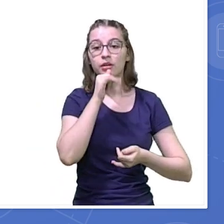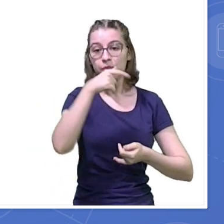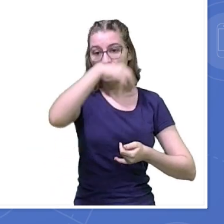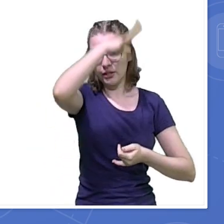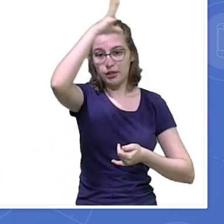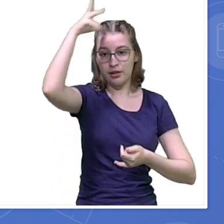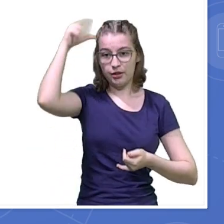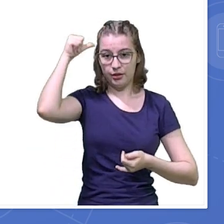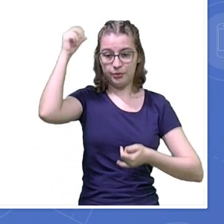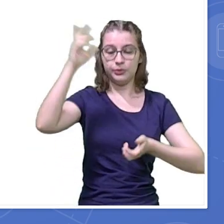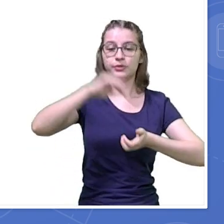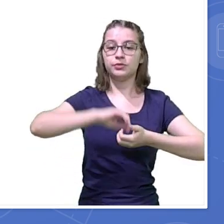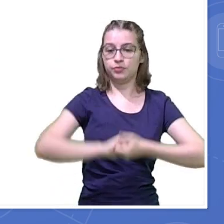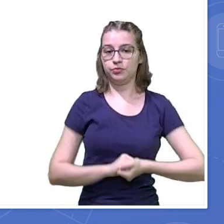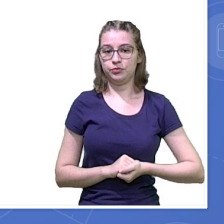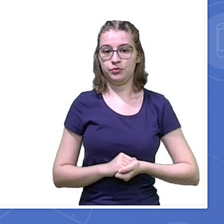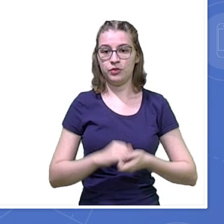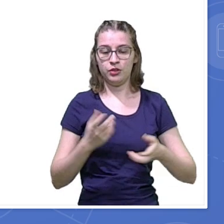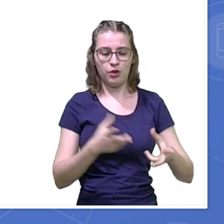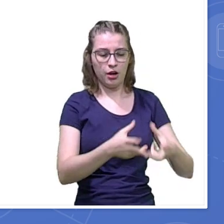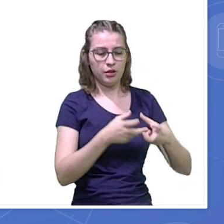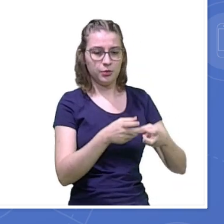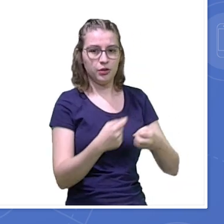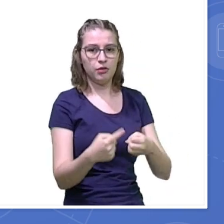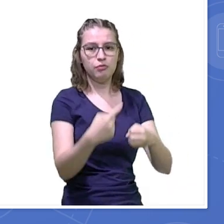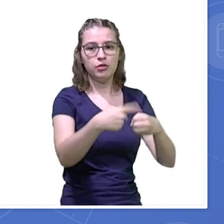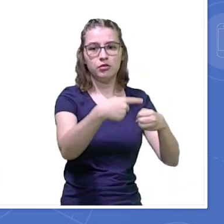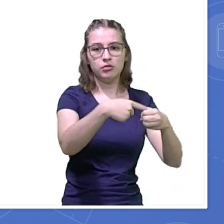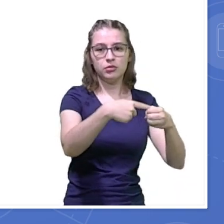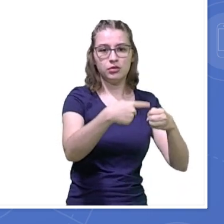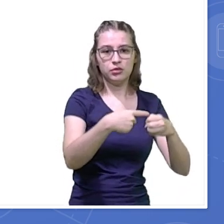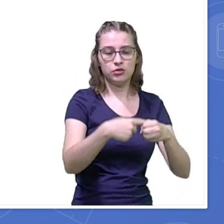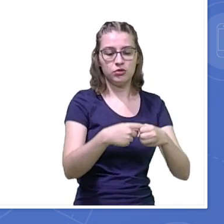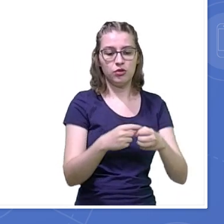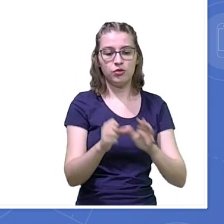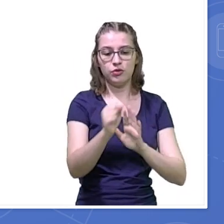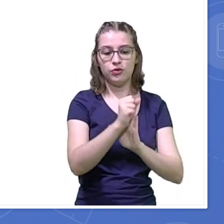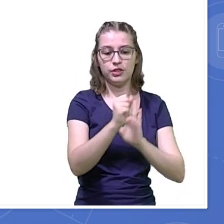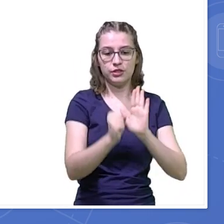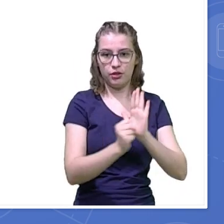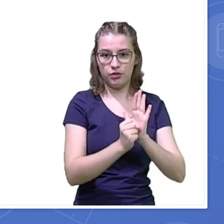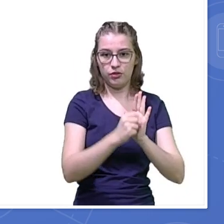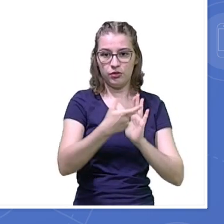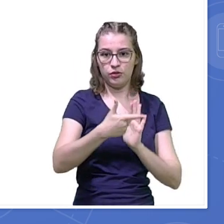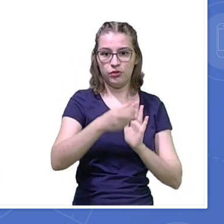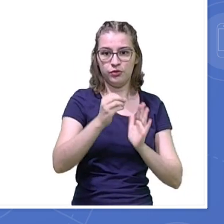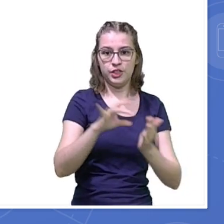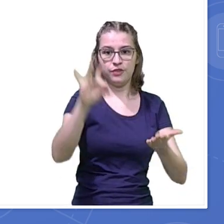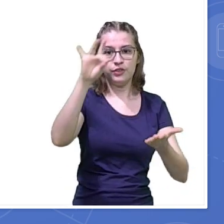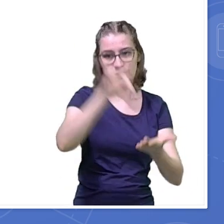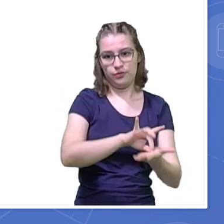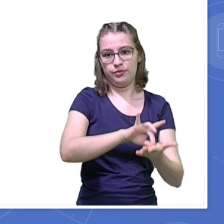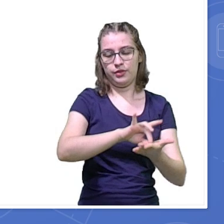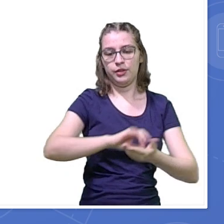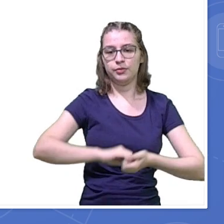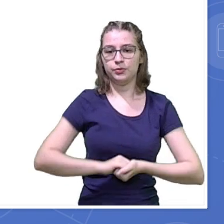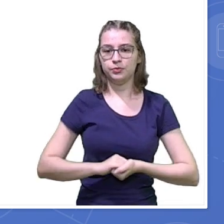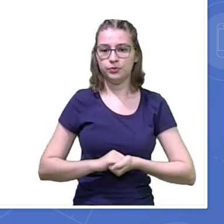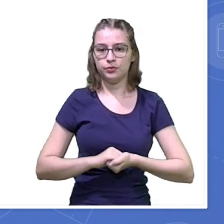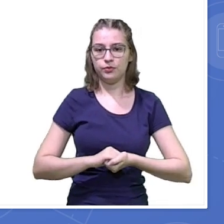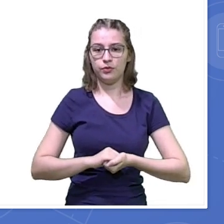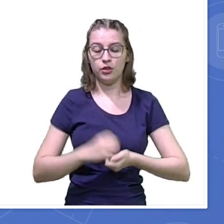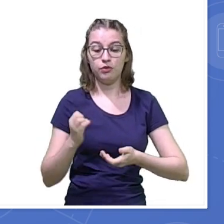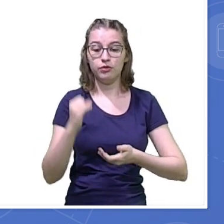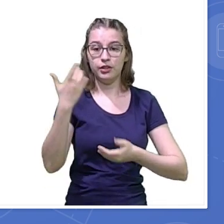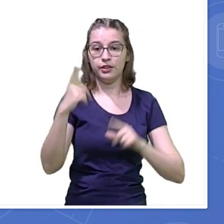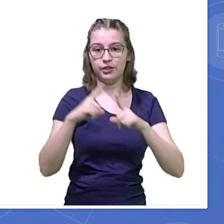acabou indo para o interior e se consolidou muito no século XX, metade do século XX, quando foi criada a capital de